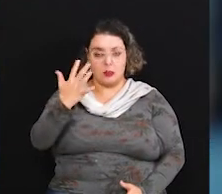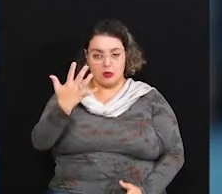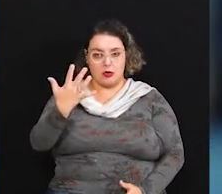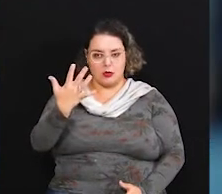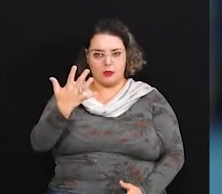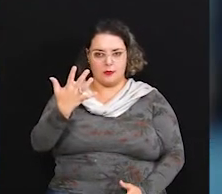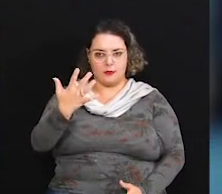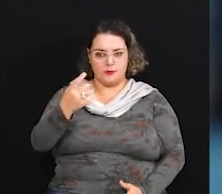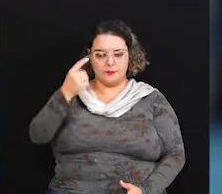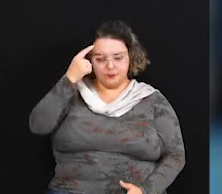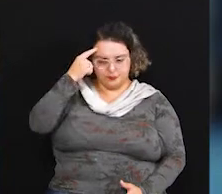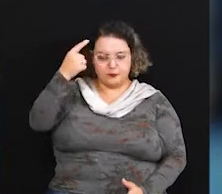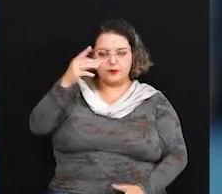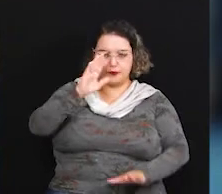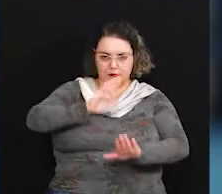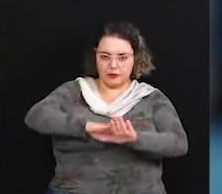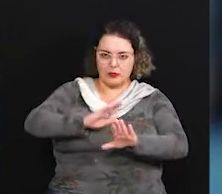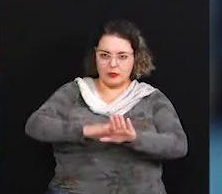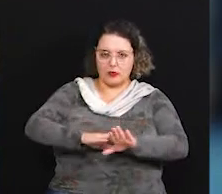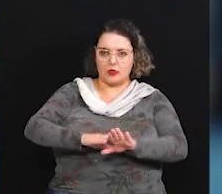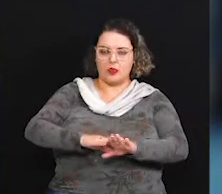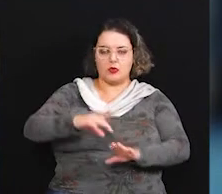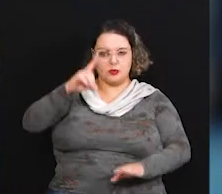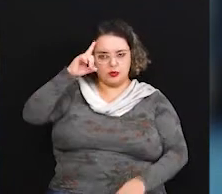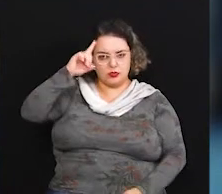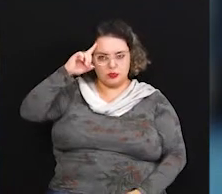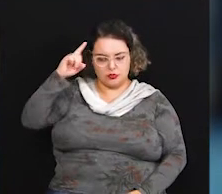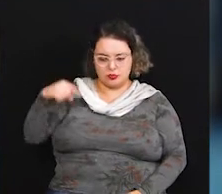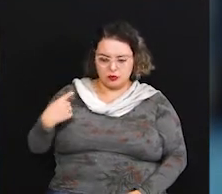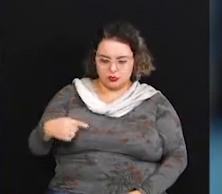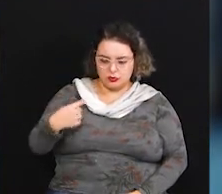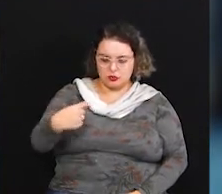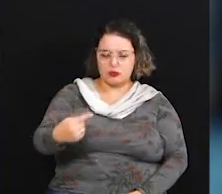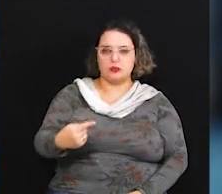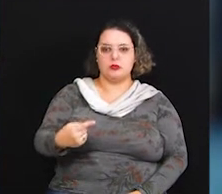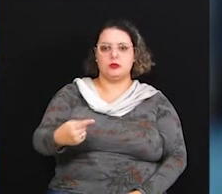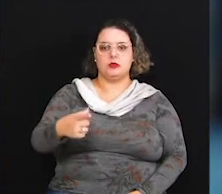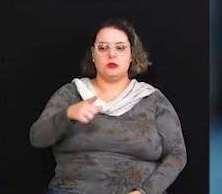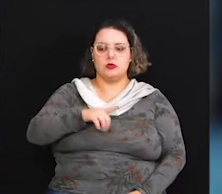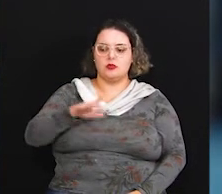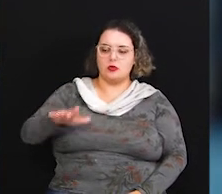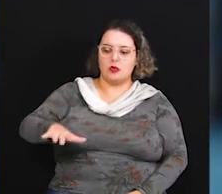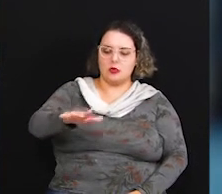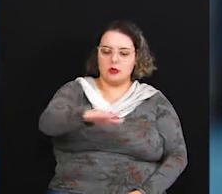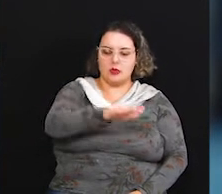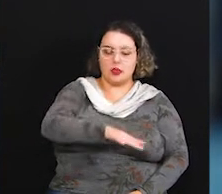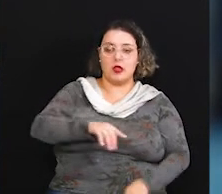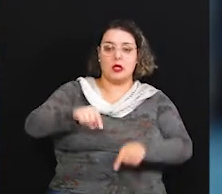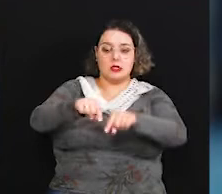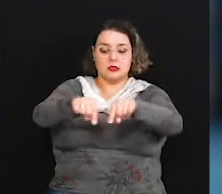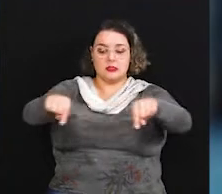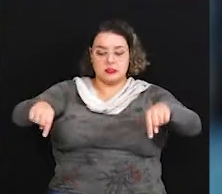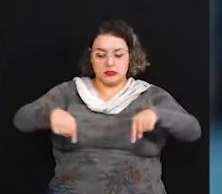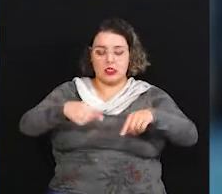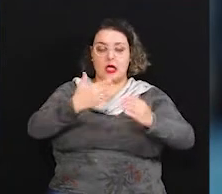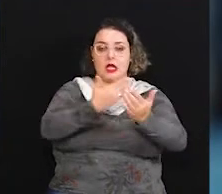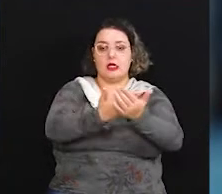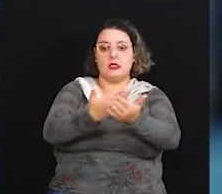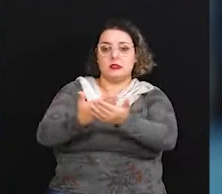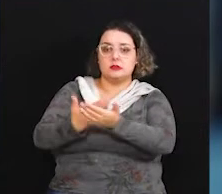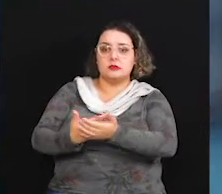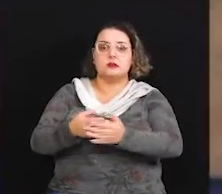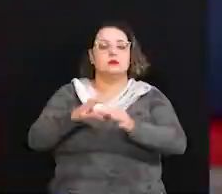isso, né? Para a gente idealizar isso na prática, né? Então a gente tem todo um espaço, salas de aulas